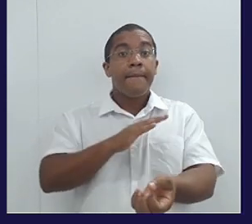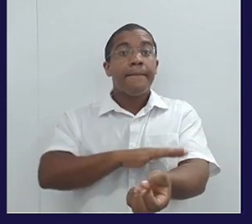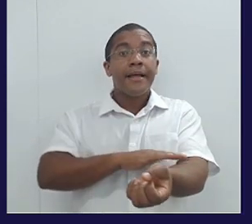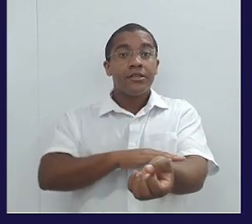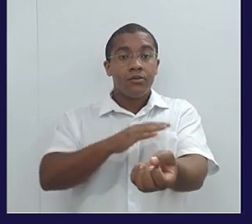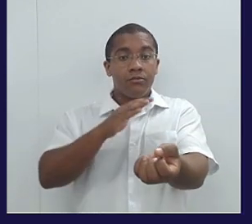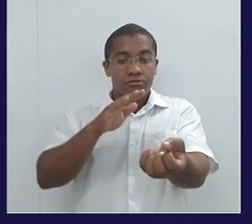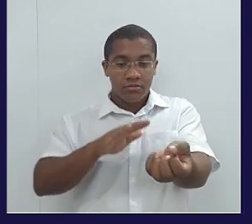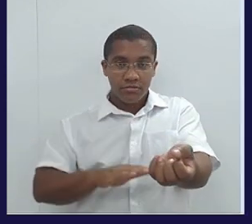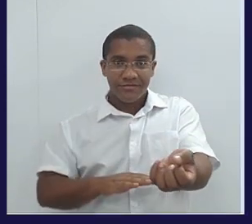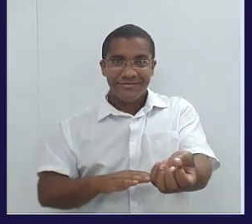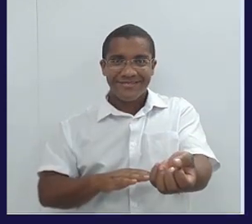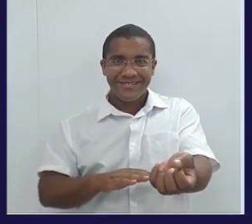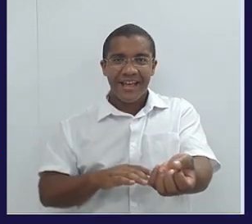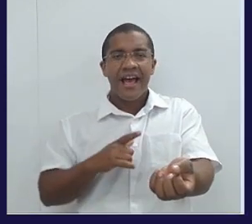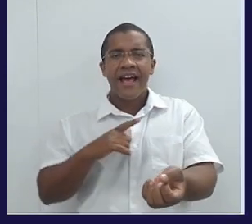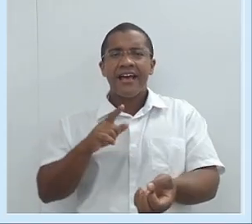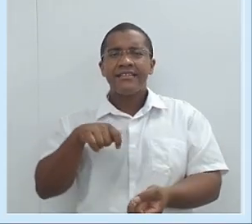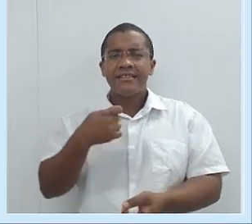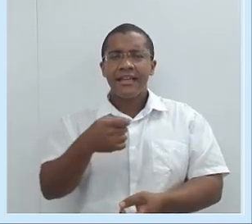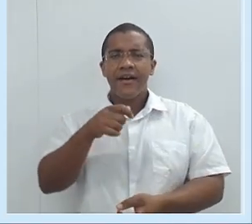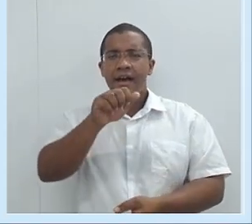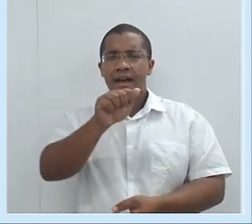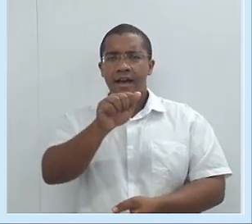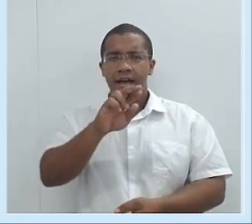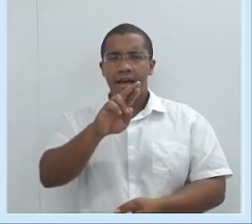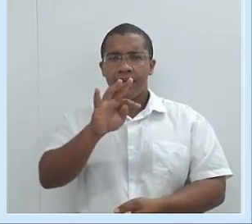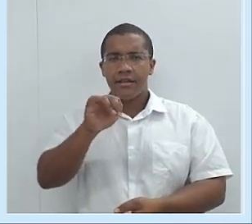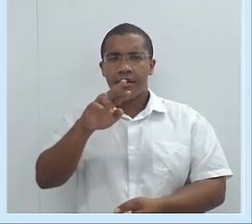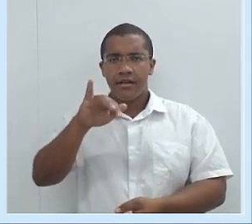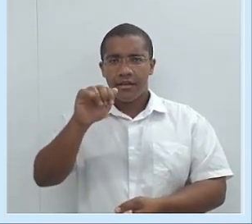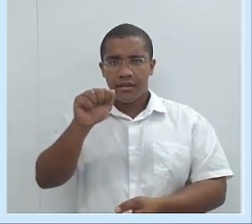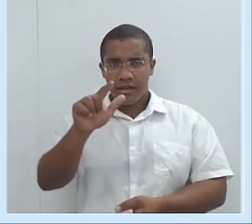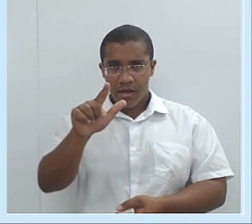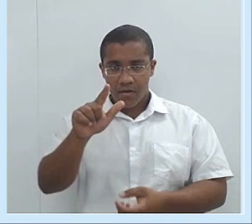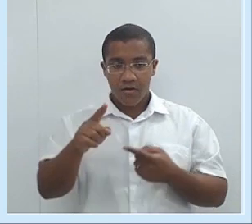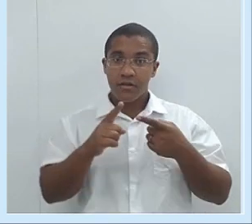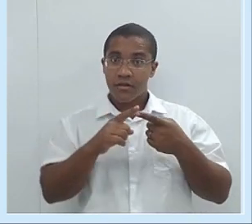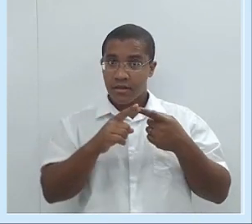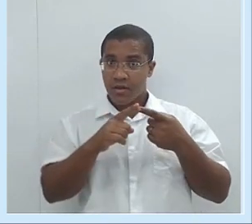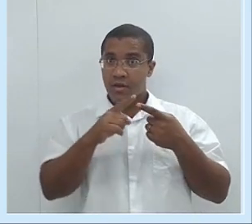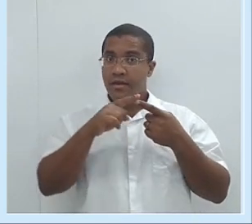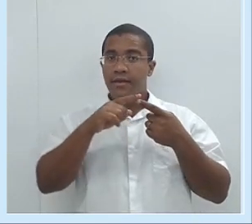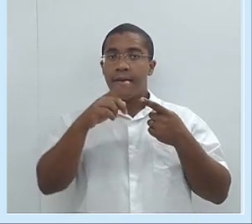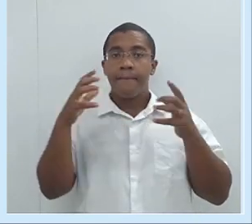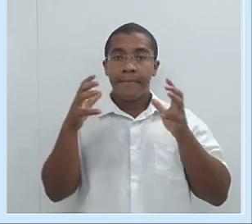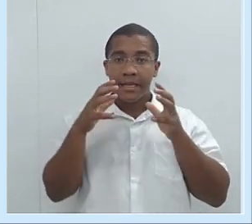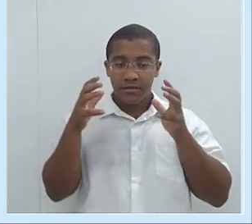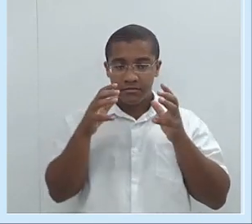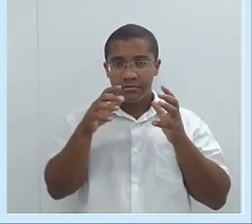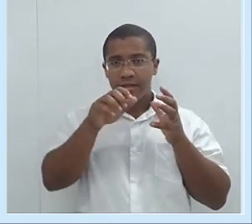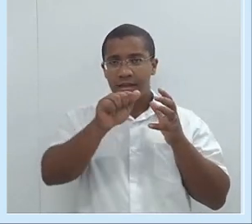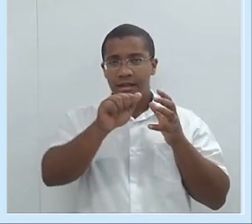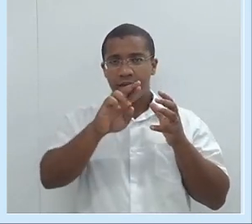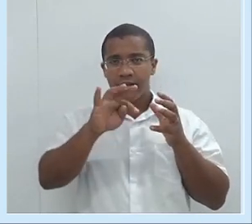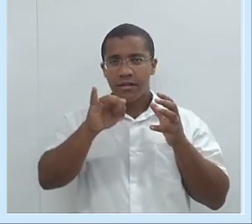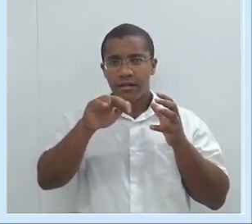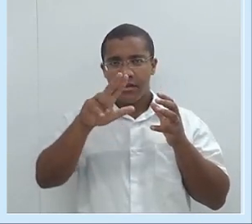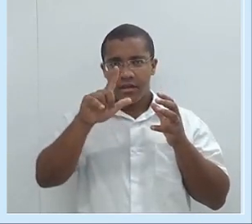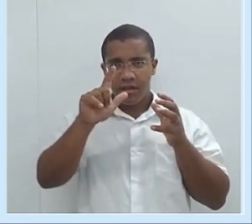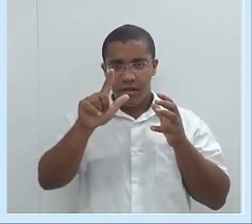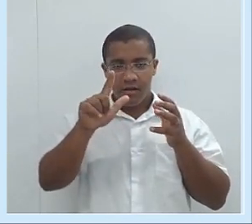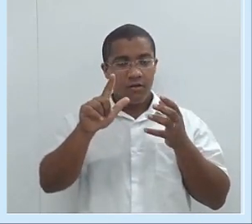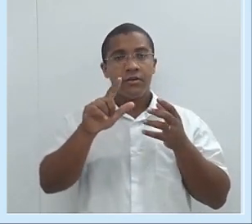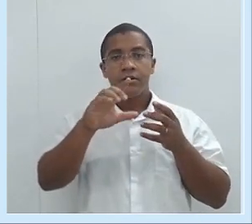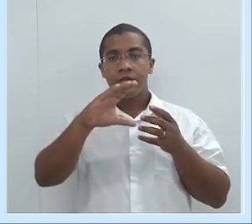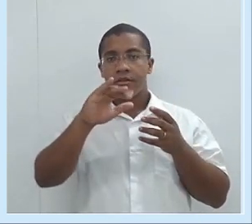pressão arterial. Então temos dois tipos de pressão. A pressão arterial sistólica, quando o coração ele vai